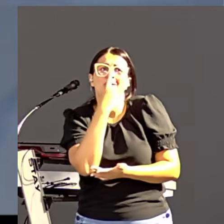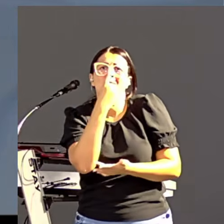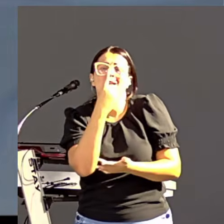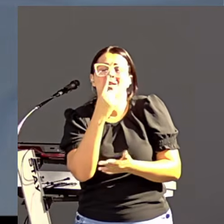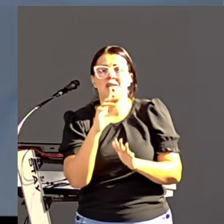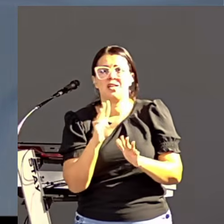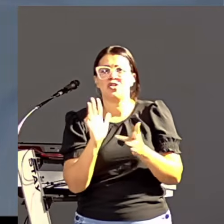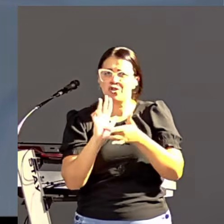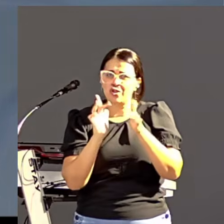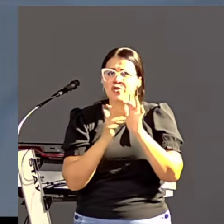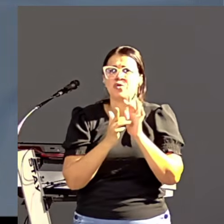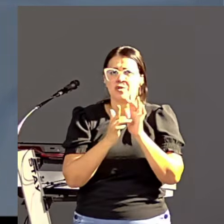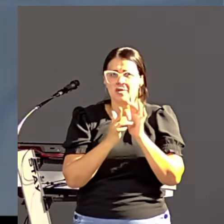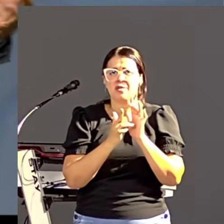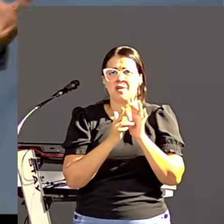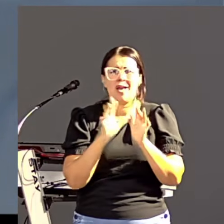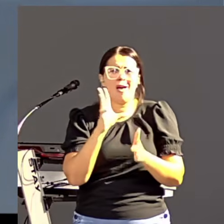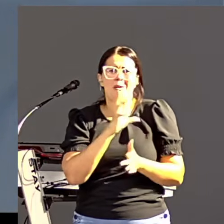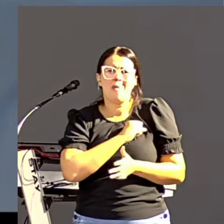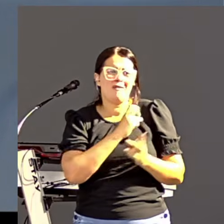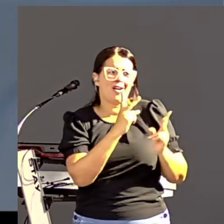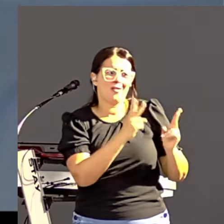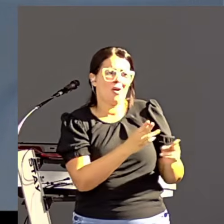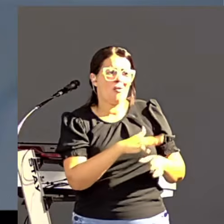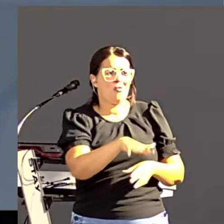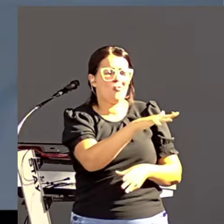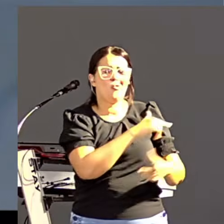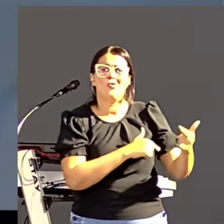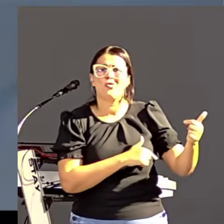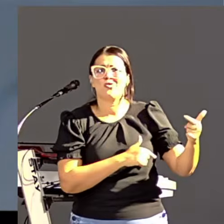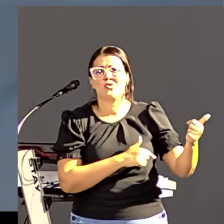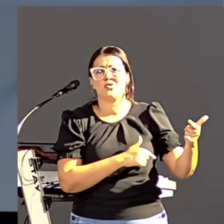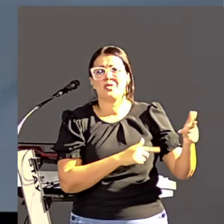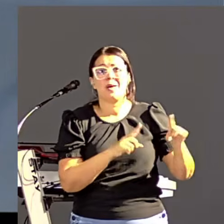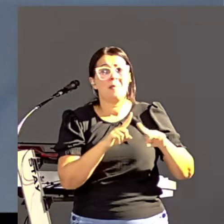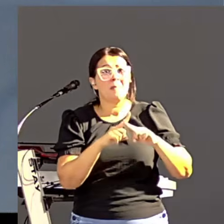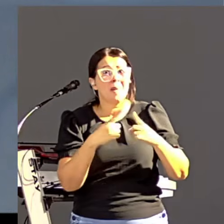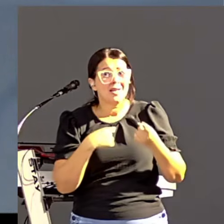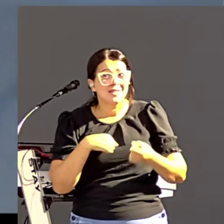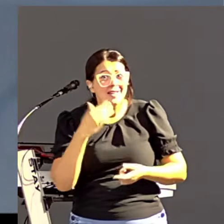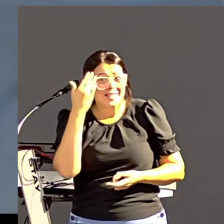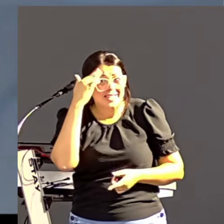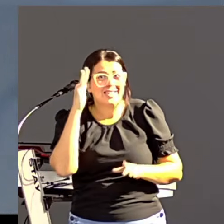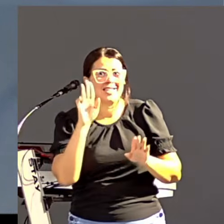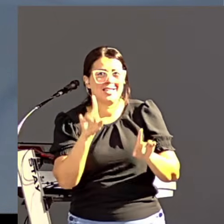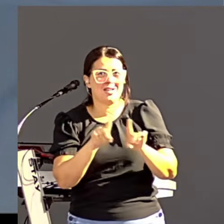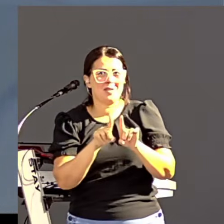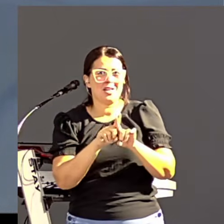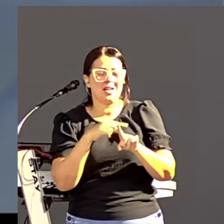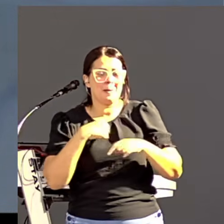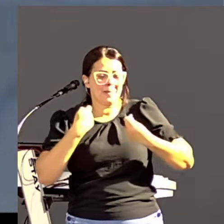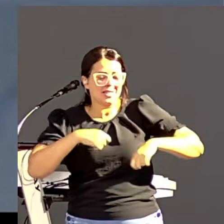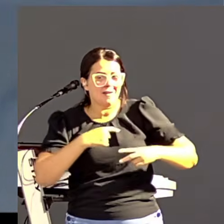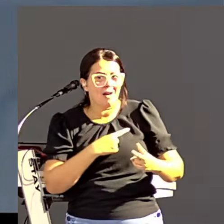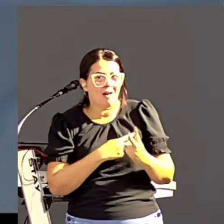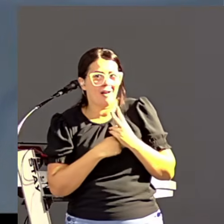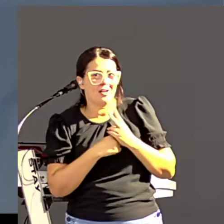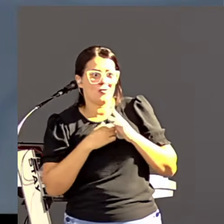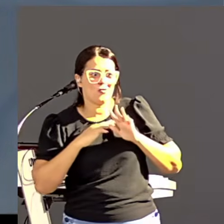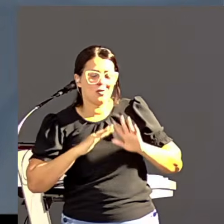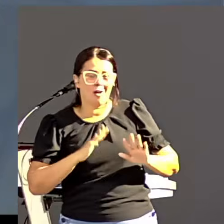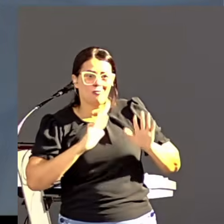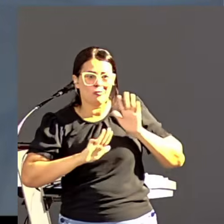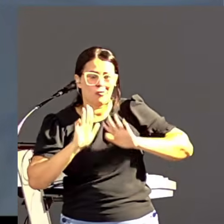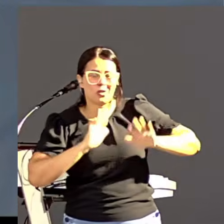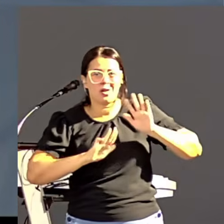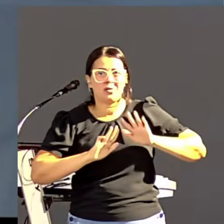intimidade. Jesus, ele amava igual, mas ele entendia também que precisava se proteger. Quando ele vai orar, é